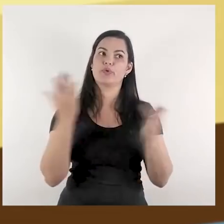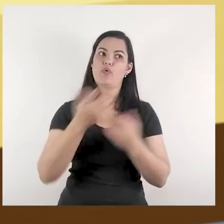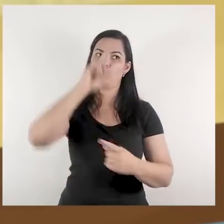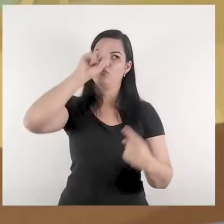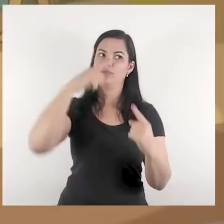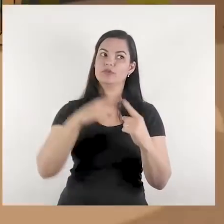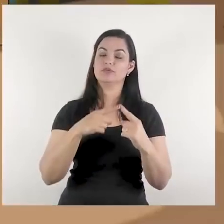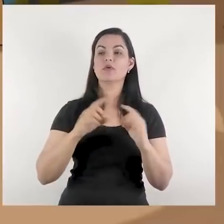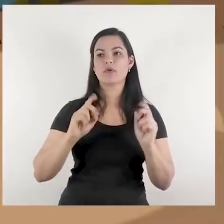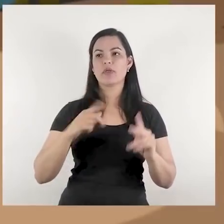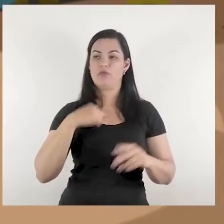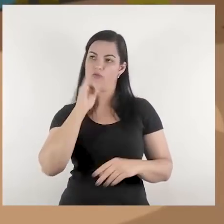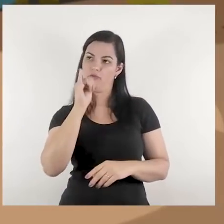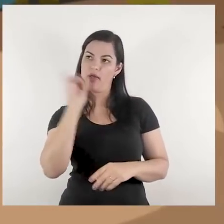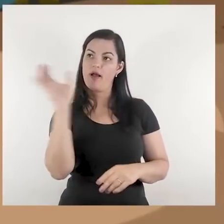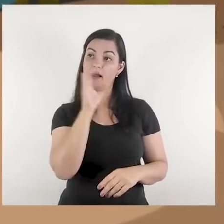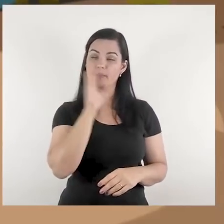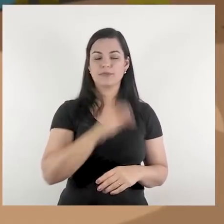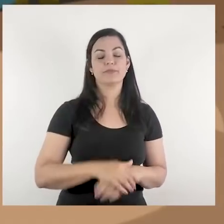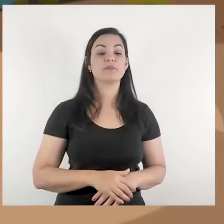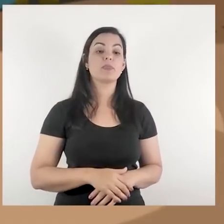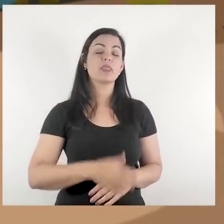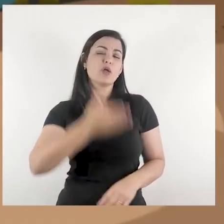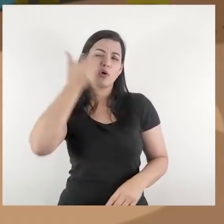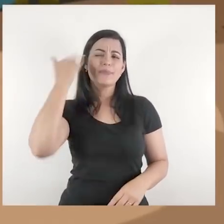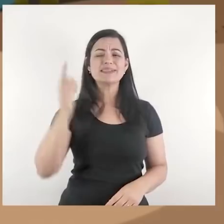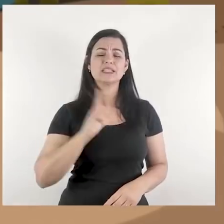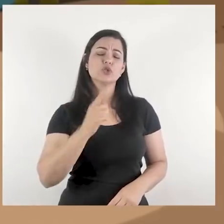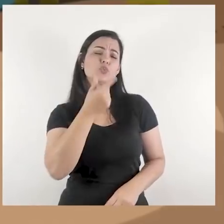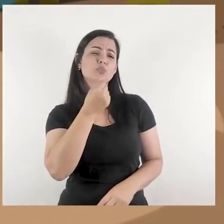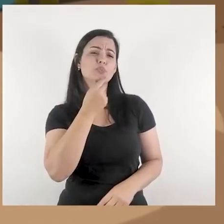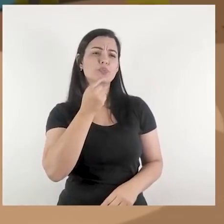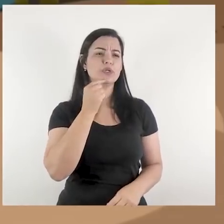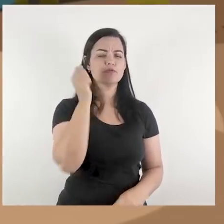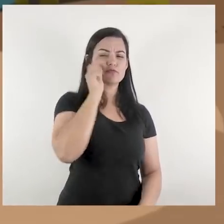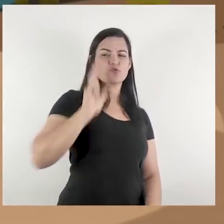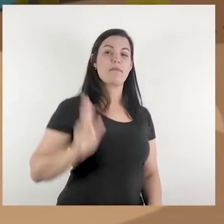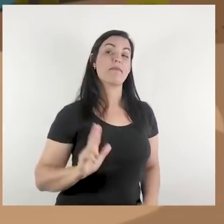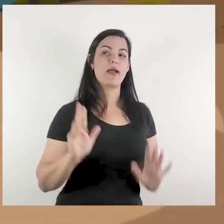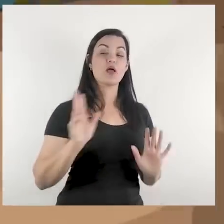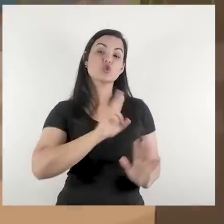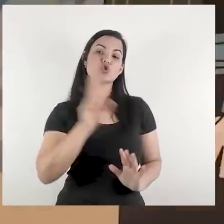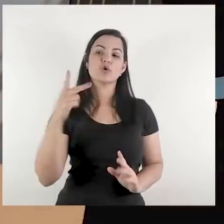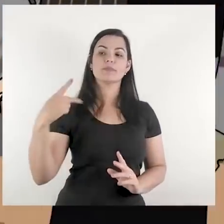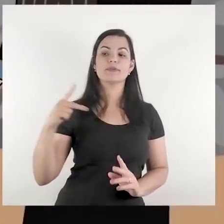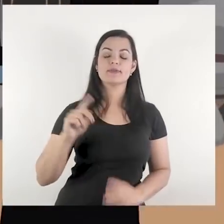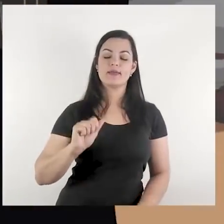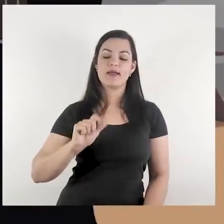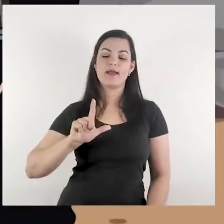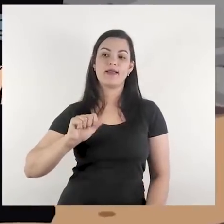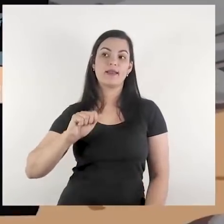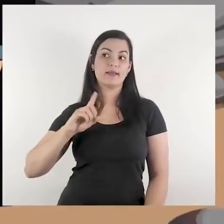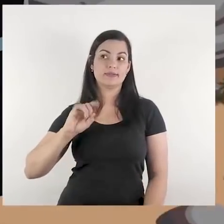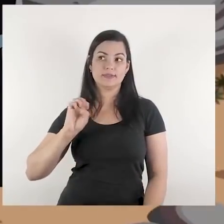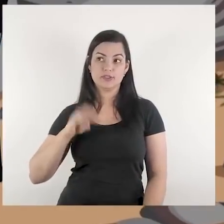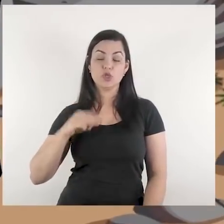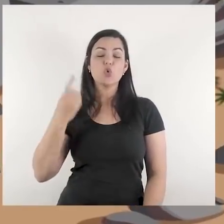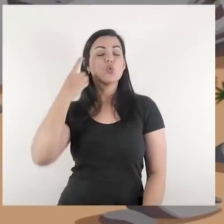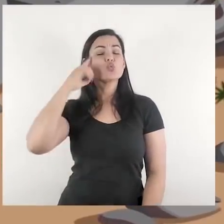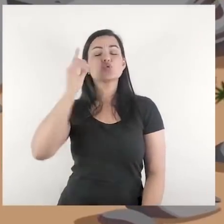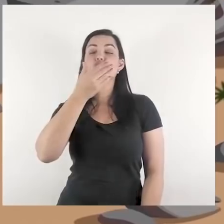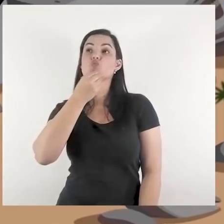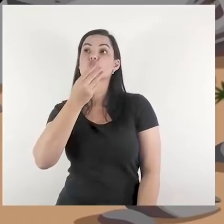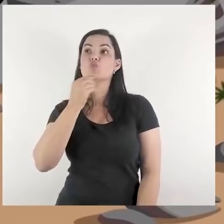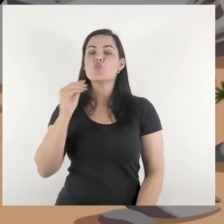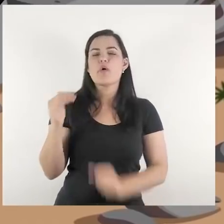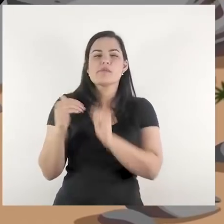rapidinho. Era uma vez um menino esperto chamado Aladim. Um dia, um homem misterioso